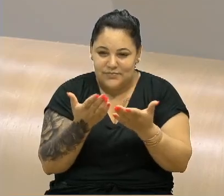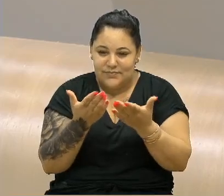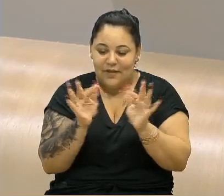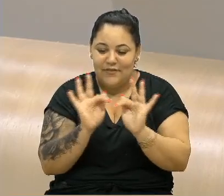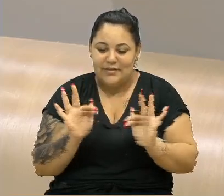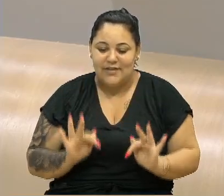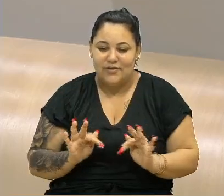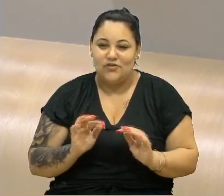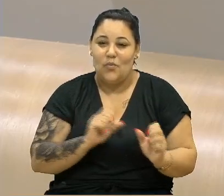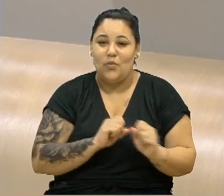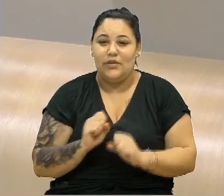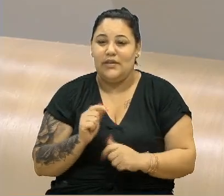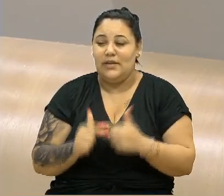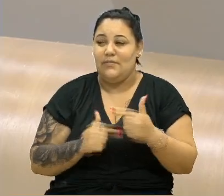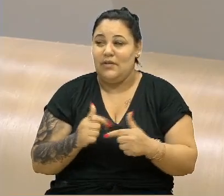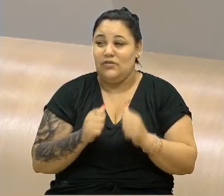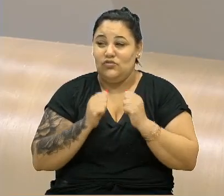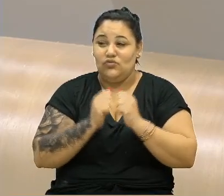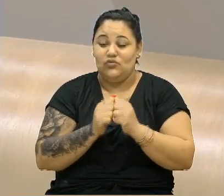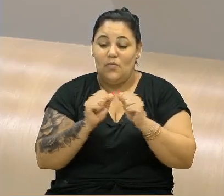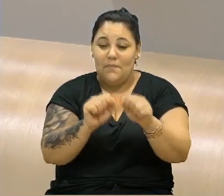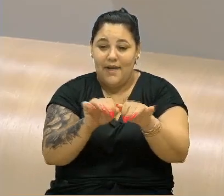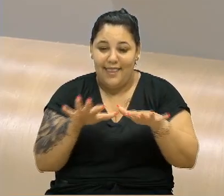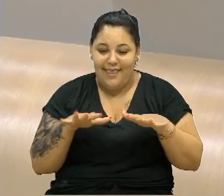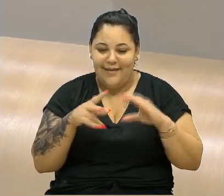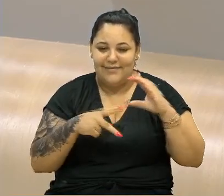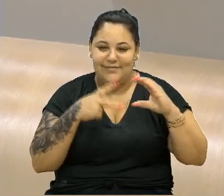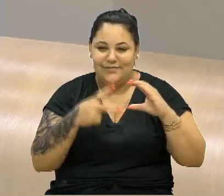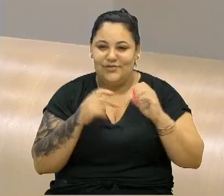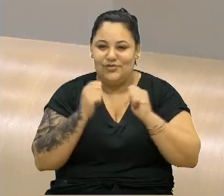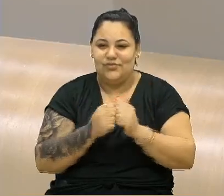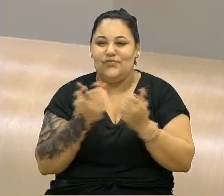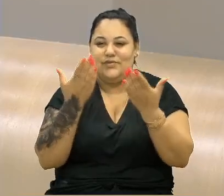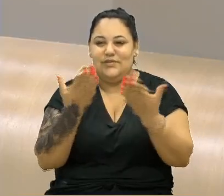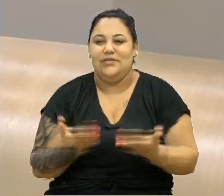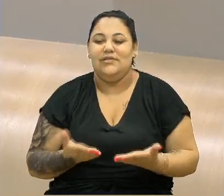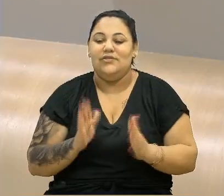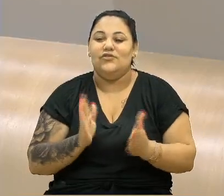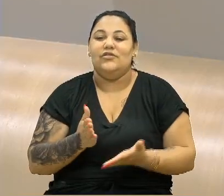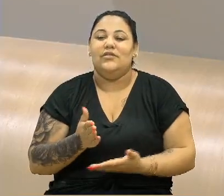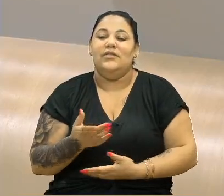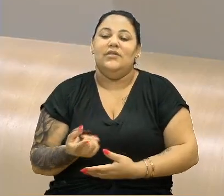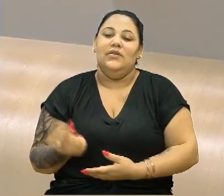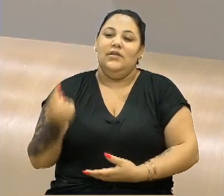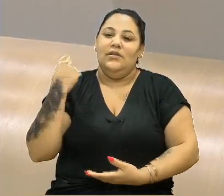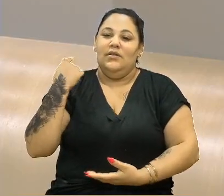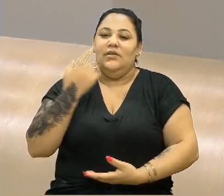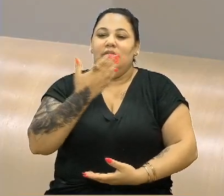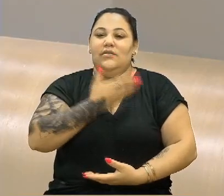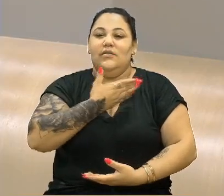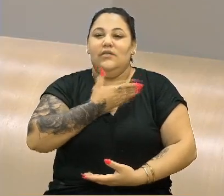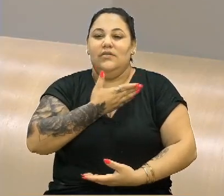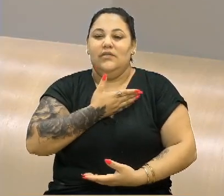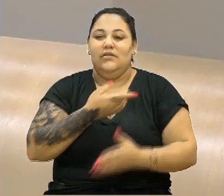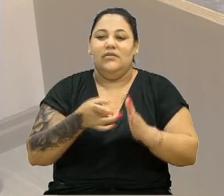dividir o plenário da Câmara de Vereadores com o senhor, que eu tinha já como amigo de antes mesmo da política.